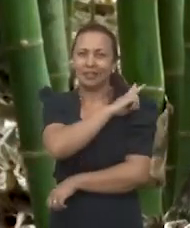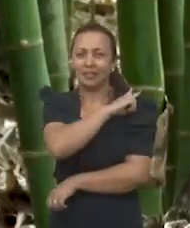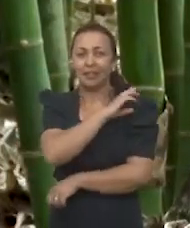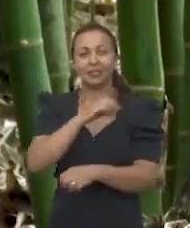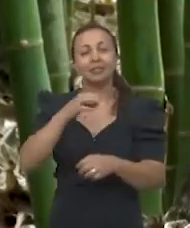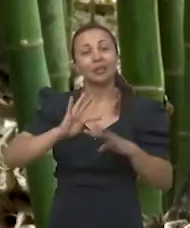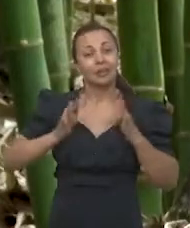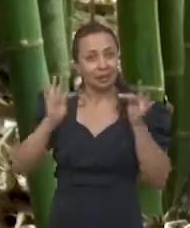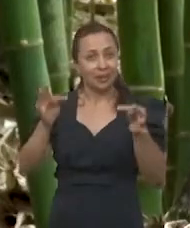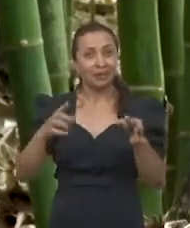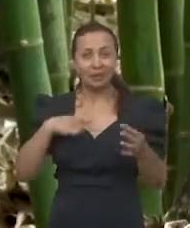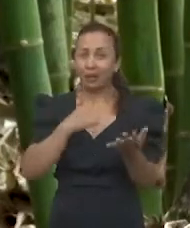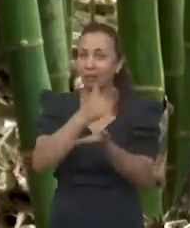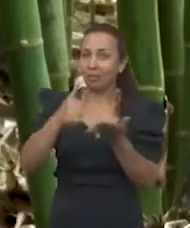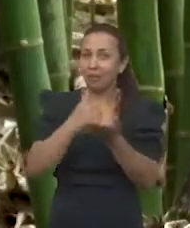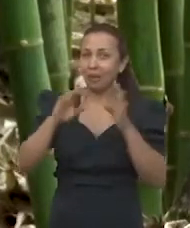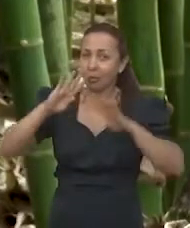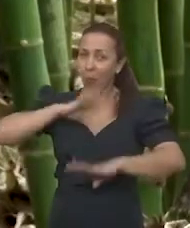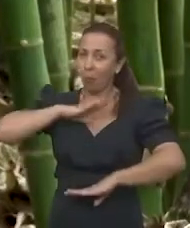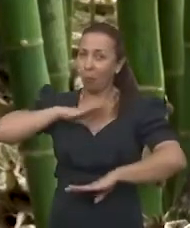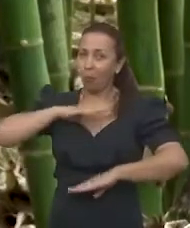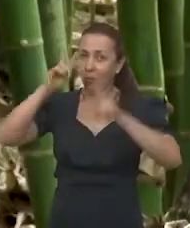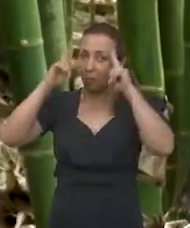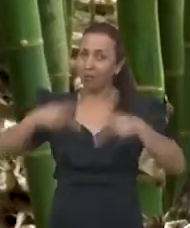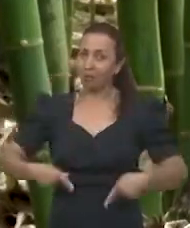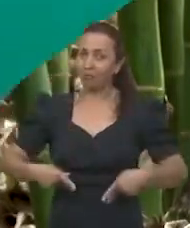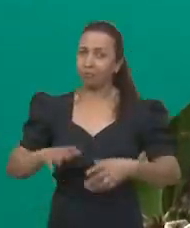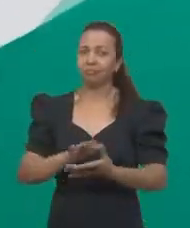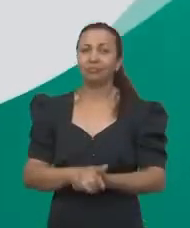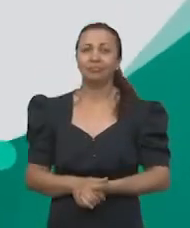técnicas utilizadas tem como base o corpo humano.